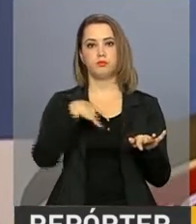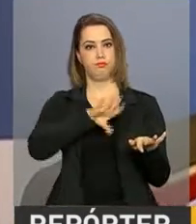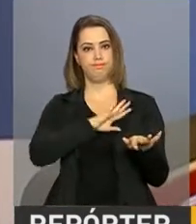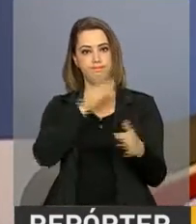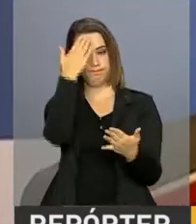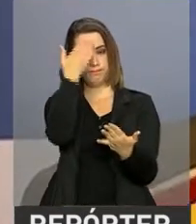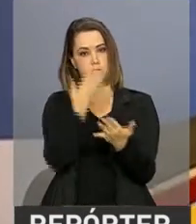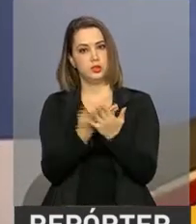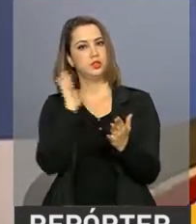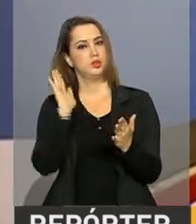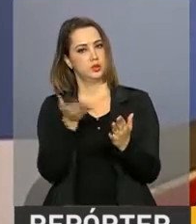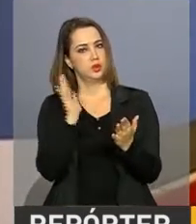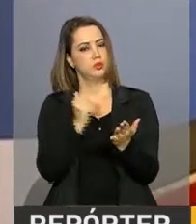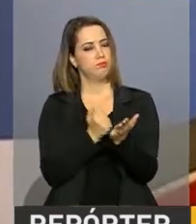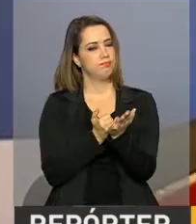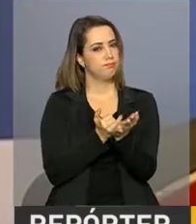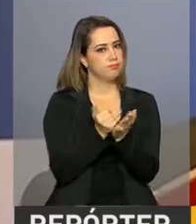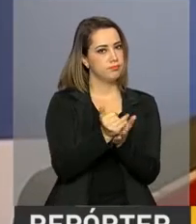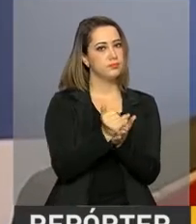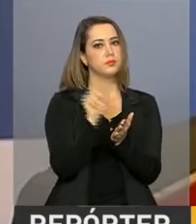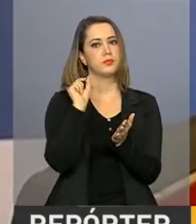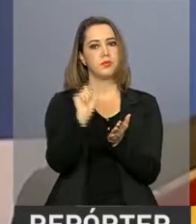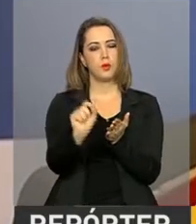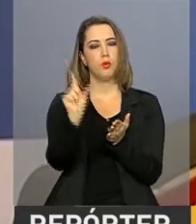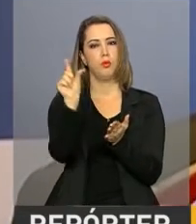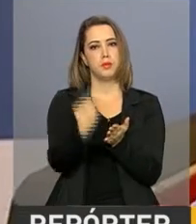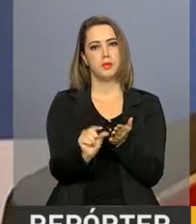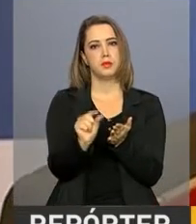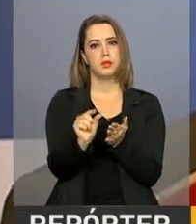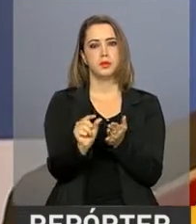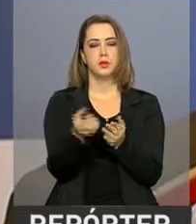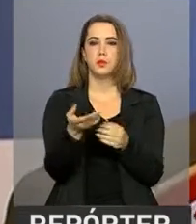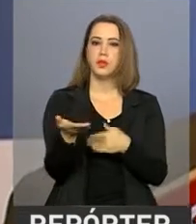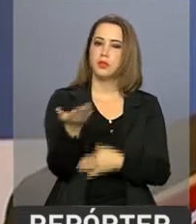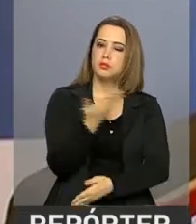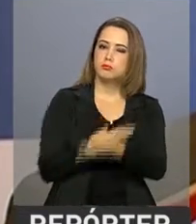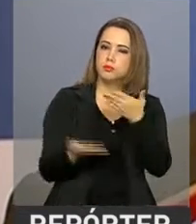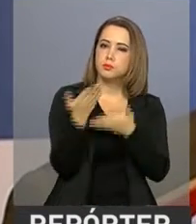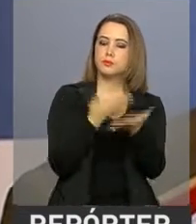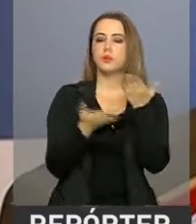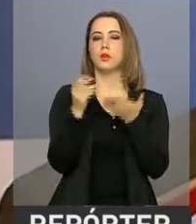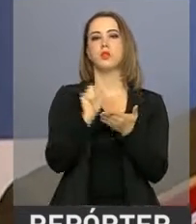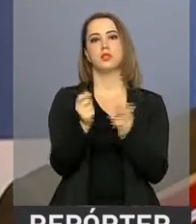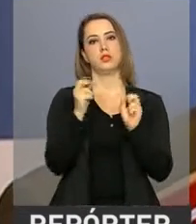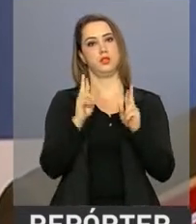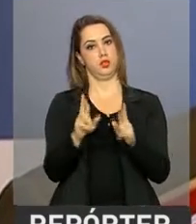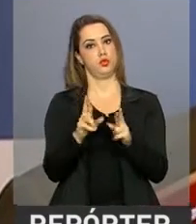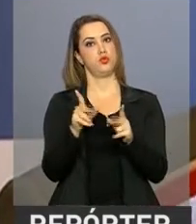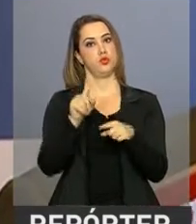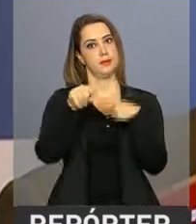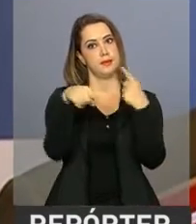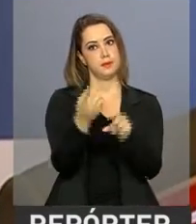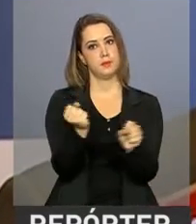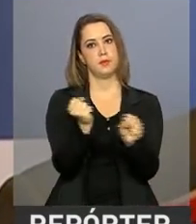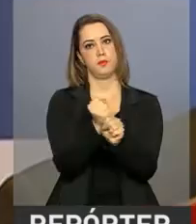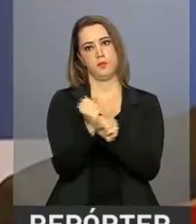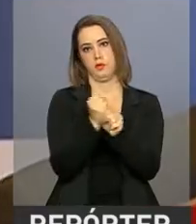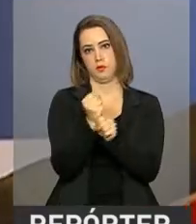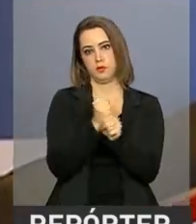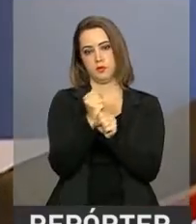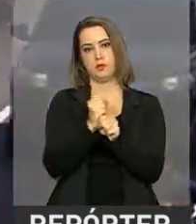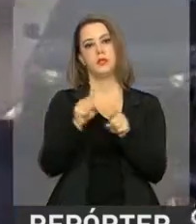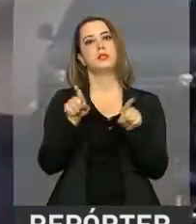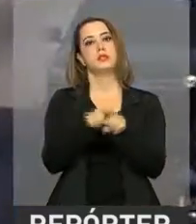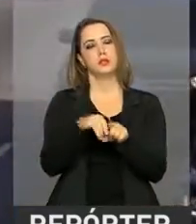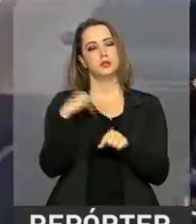já há ainda que pequena na recuperação que a gente espera mais para o final desse ano e de forma o mais importante